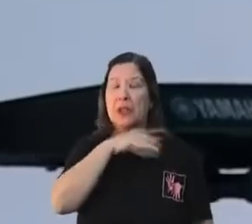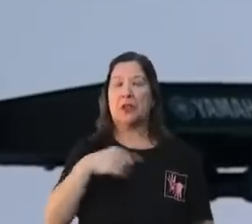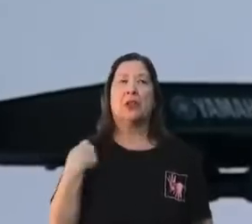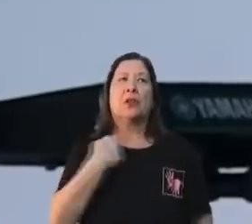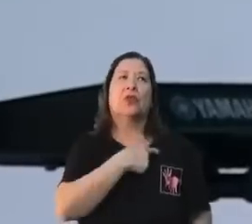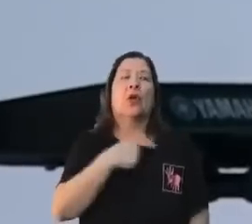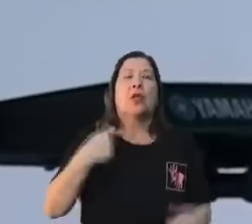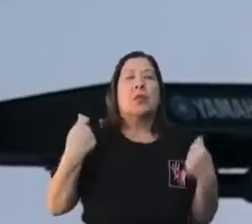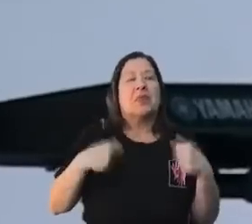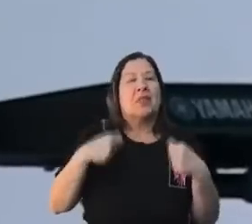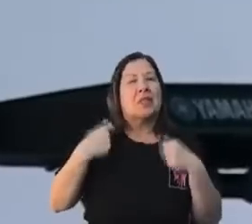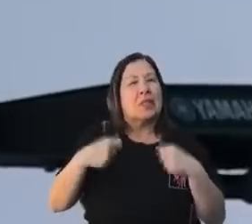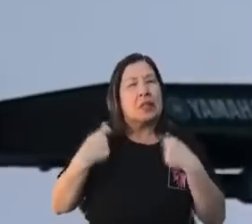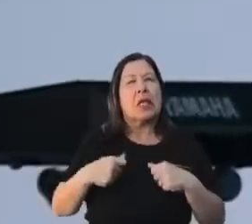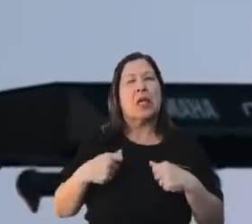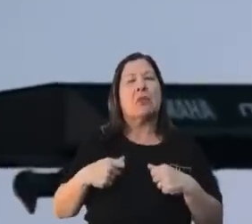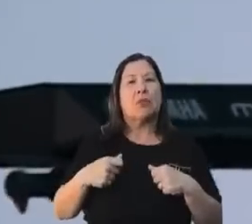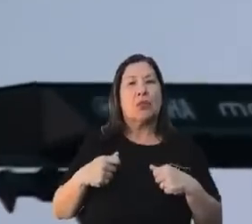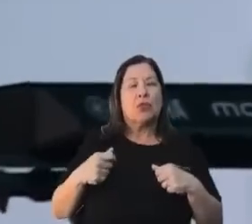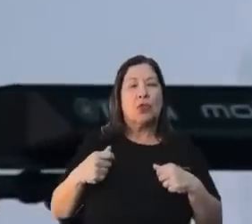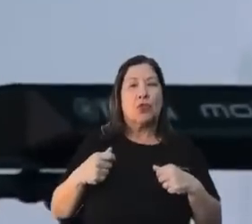das futuras gerações.